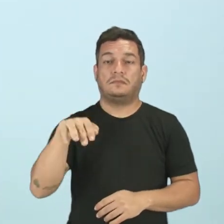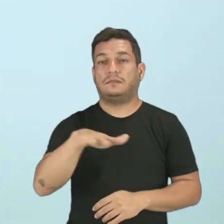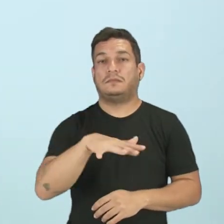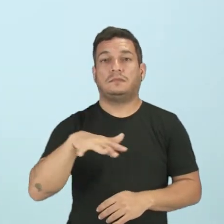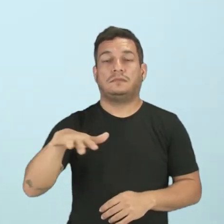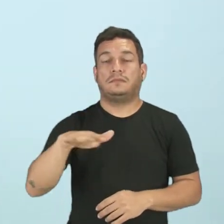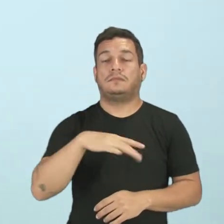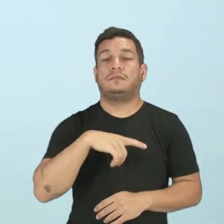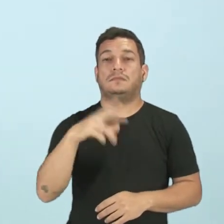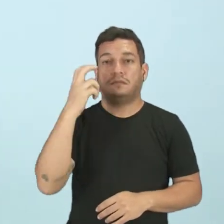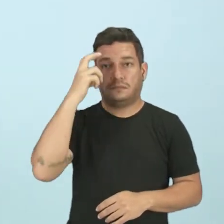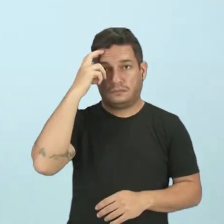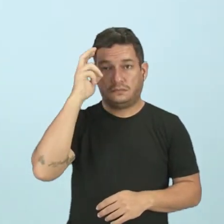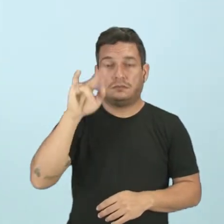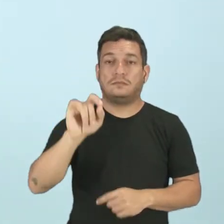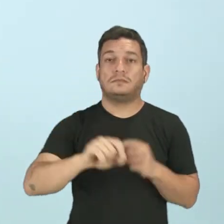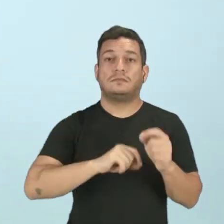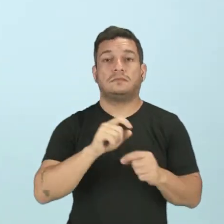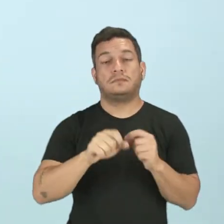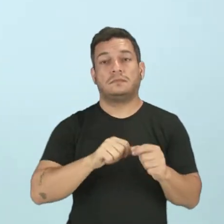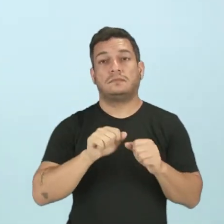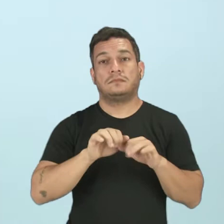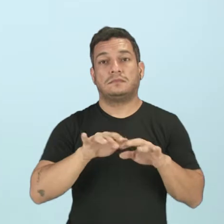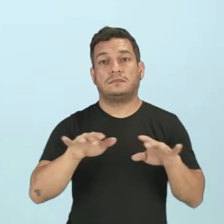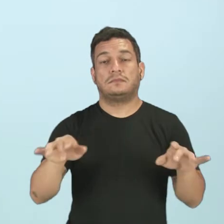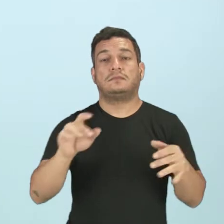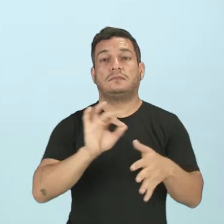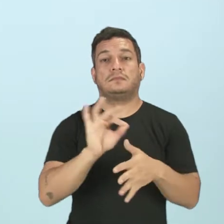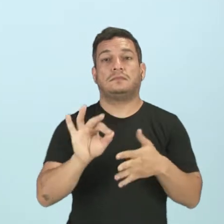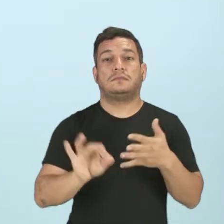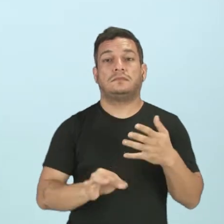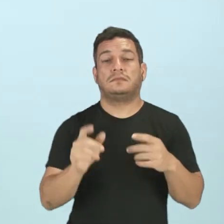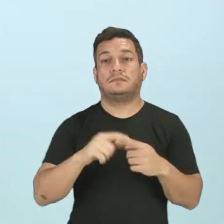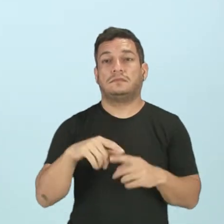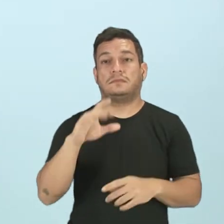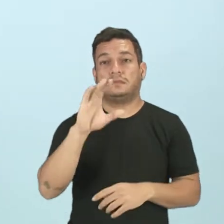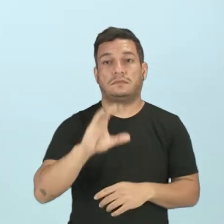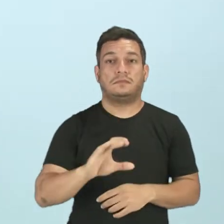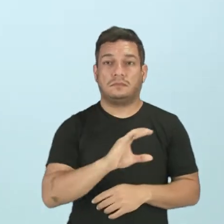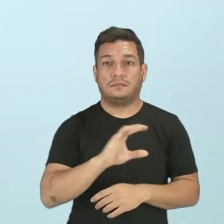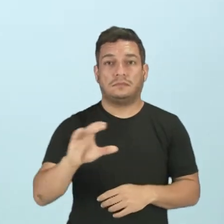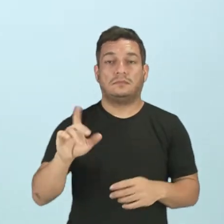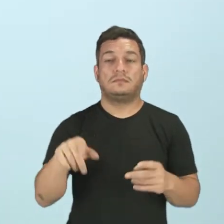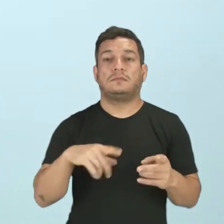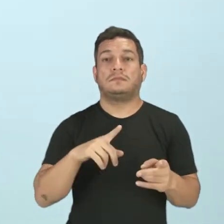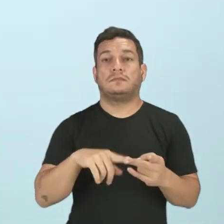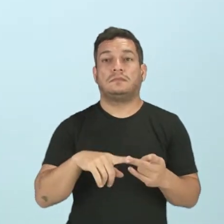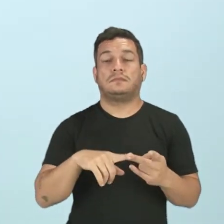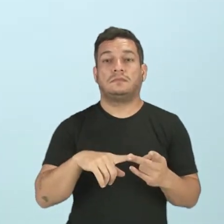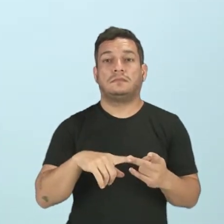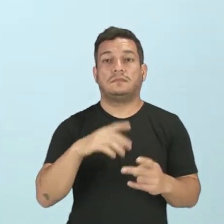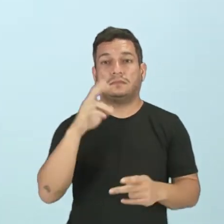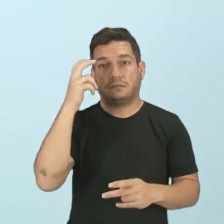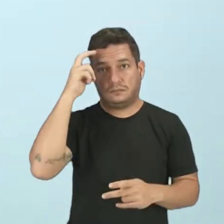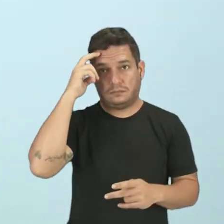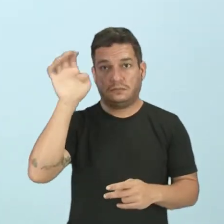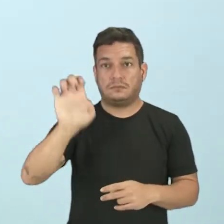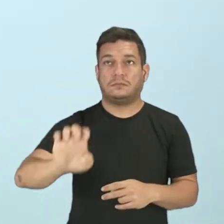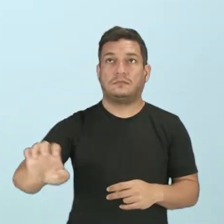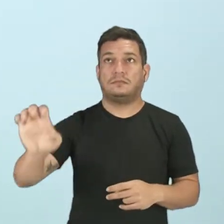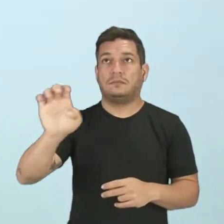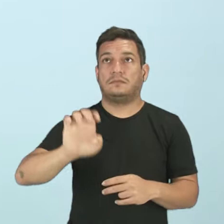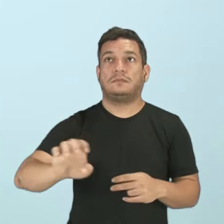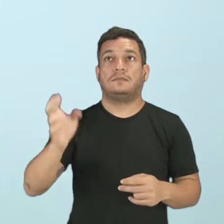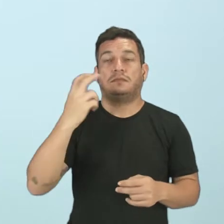nós temos uma cultura que vai abarcar aspectos do cristianismo, que vai abarcar aspectos da cultura